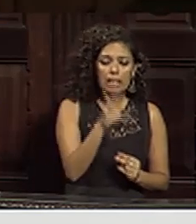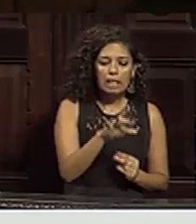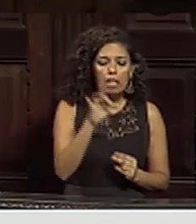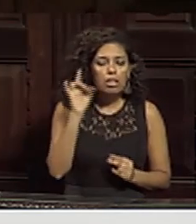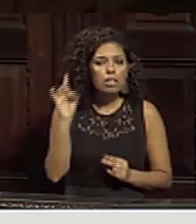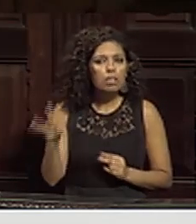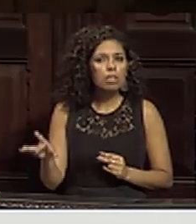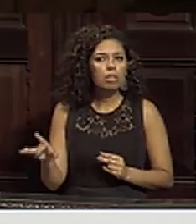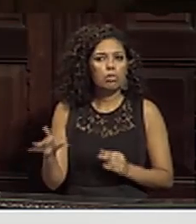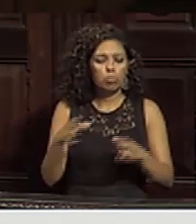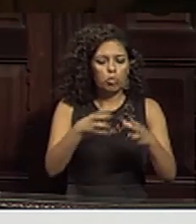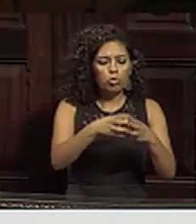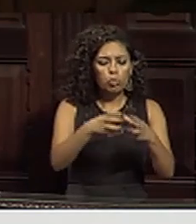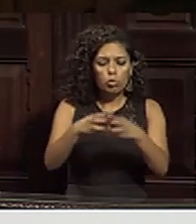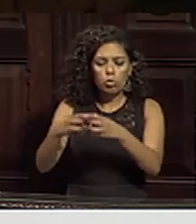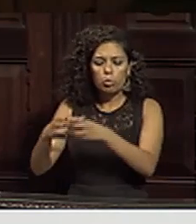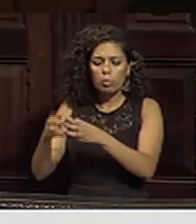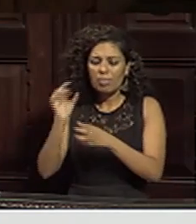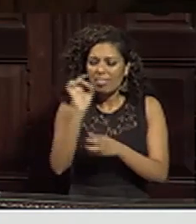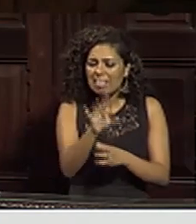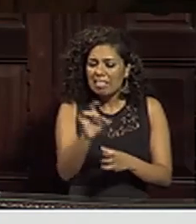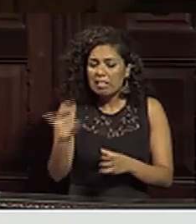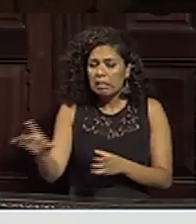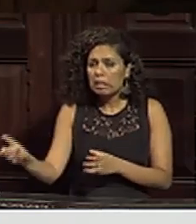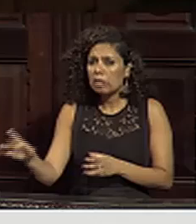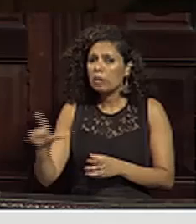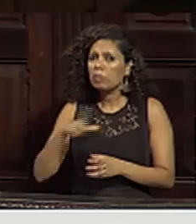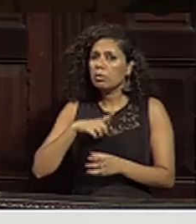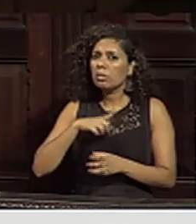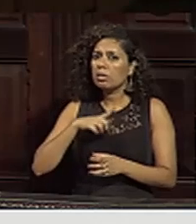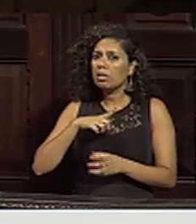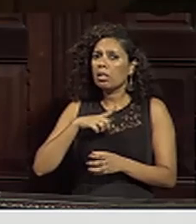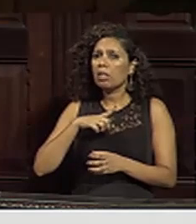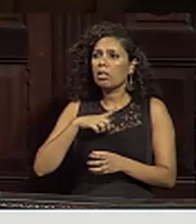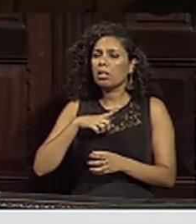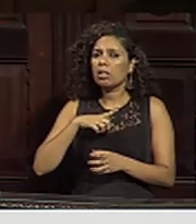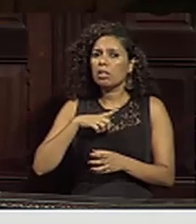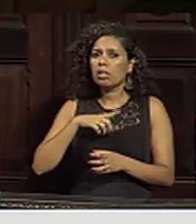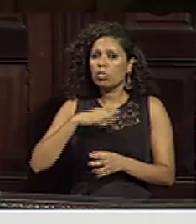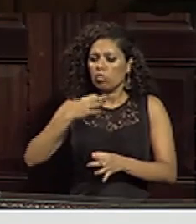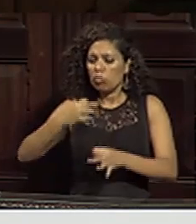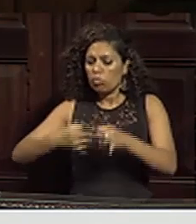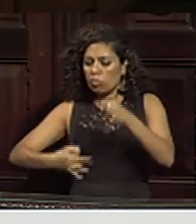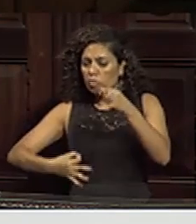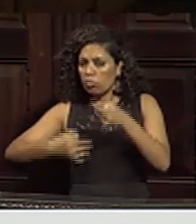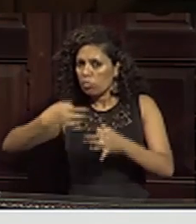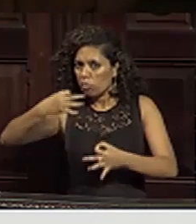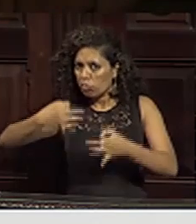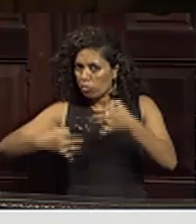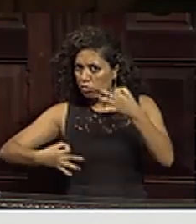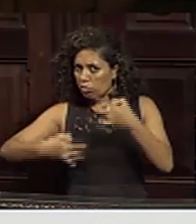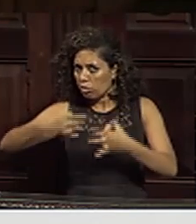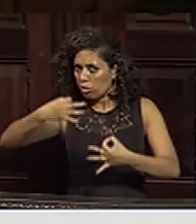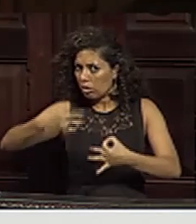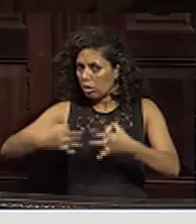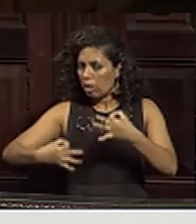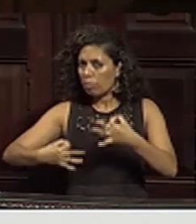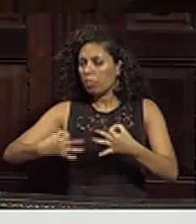responda na justiça perante os seus atos.